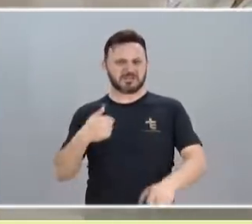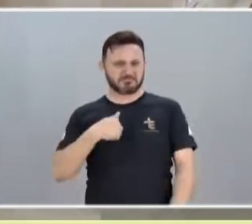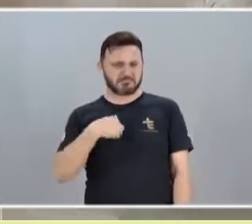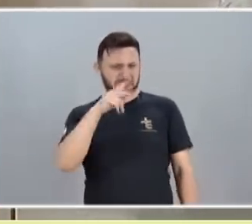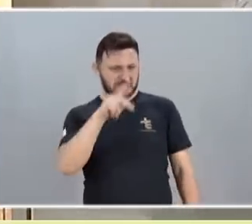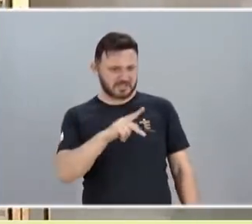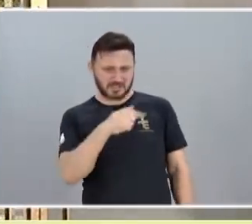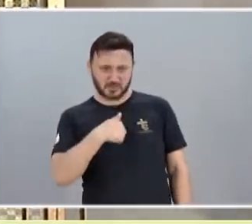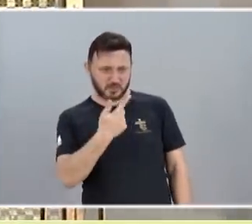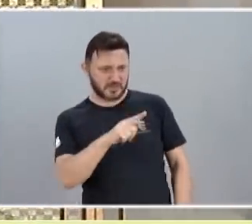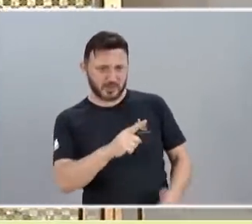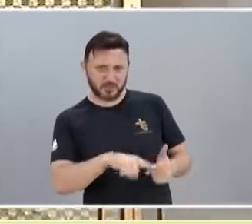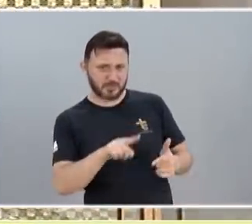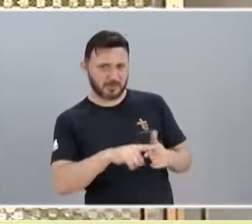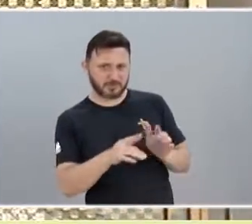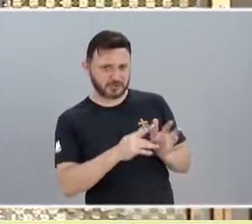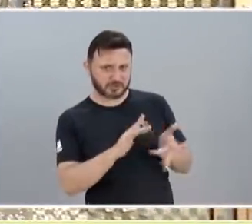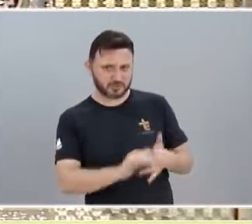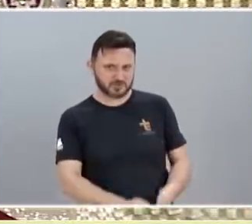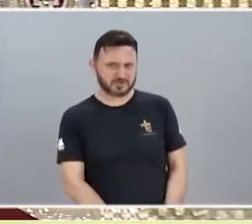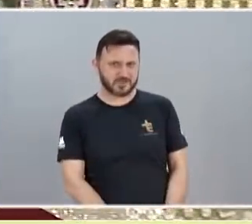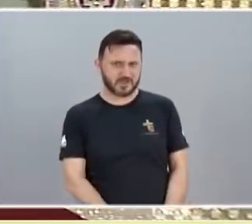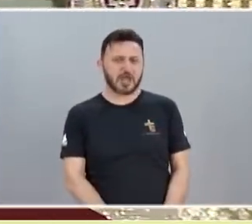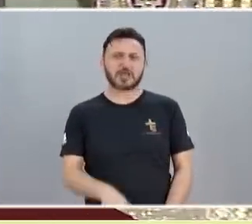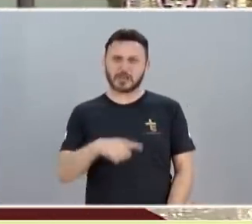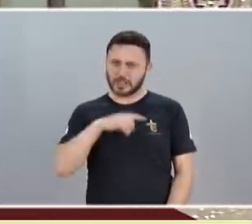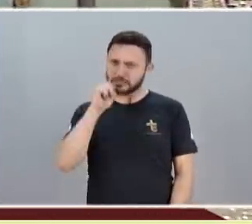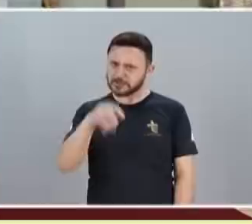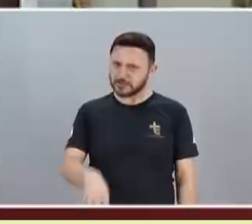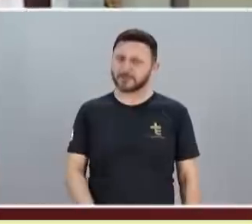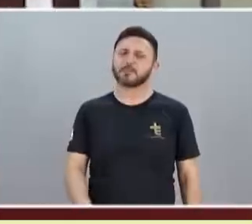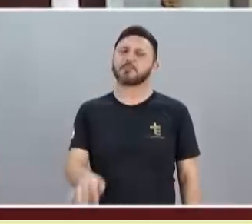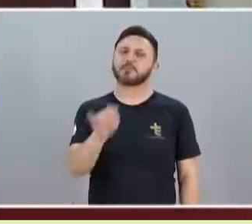Temos sim. Vou dar alguns problemas.